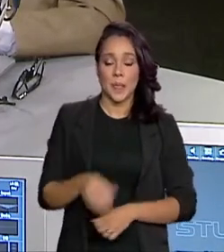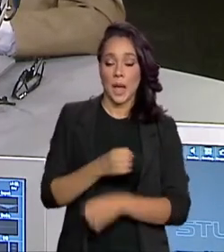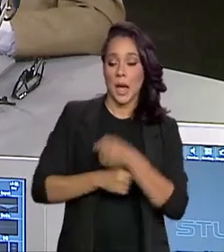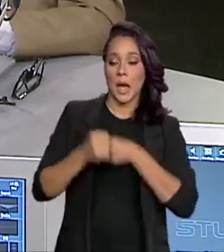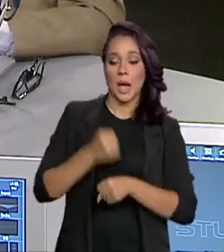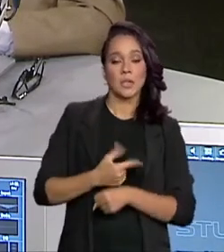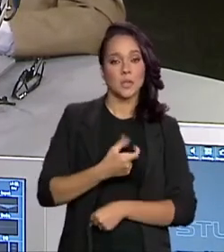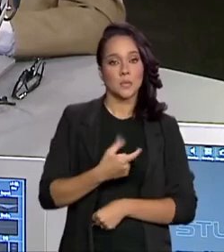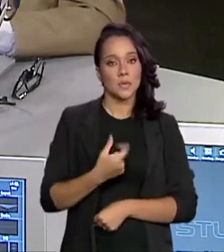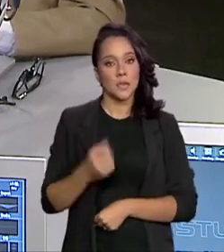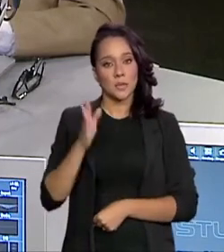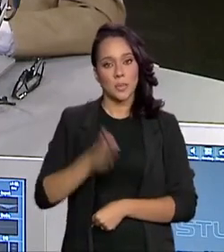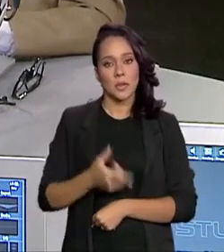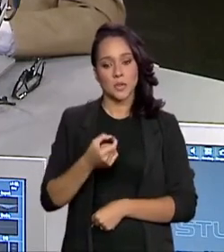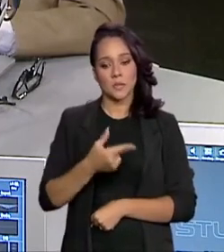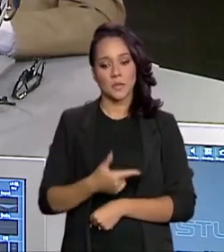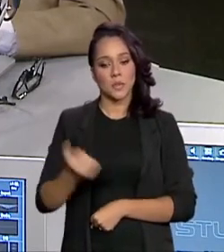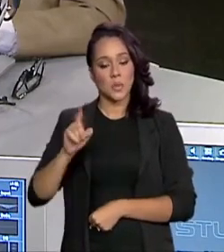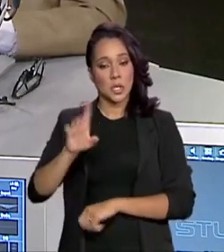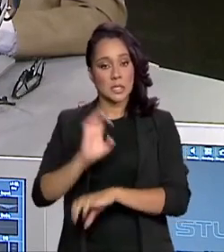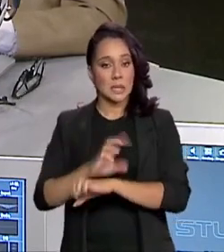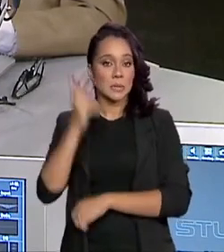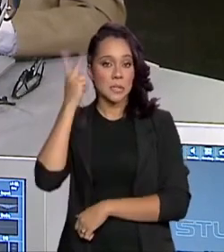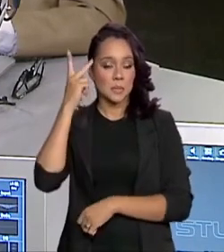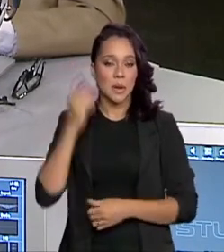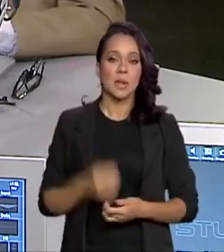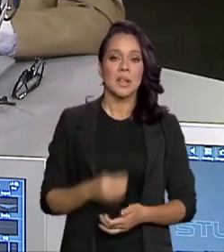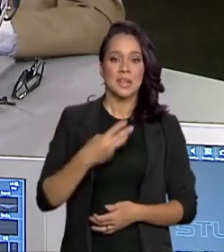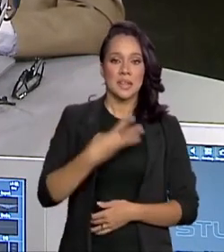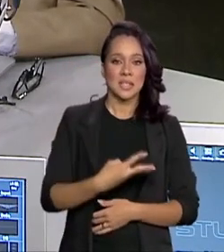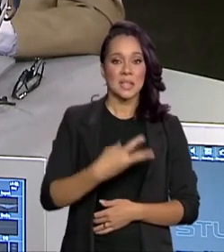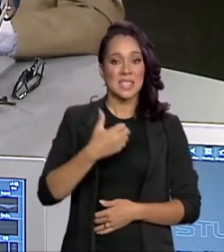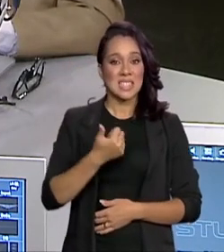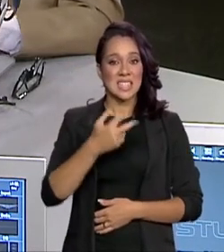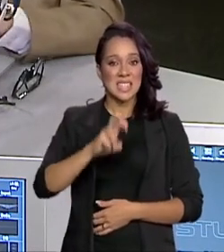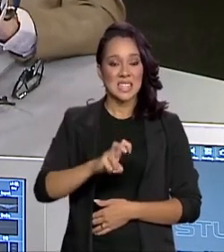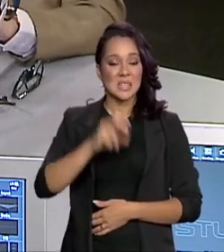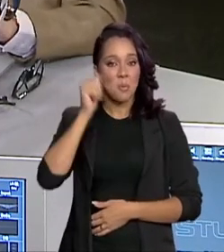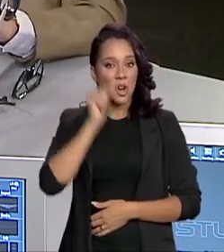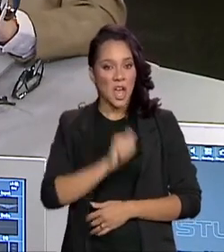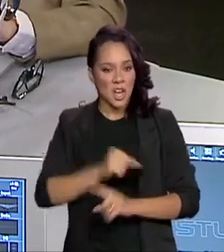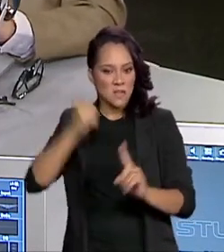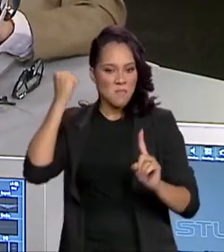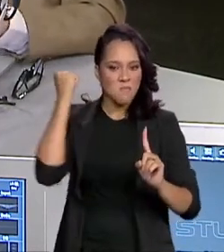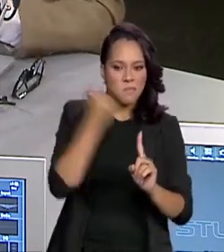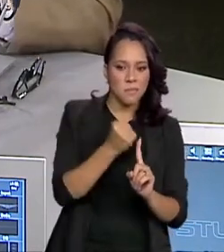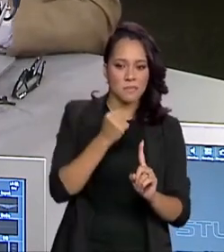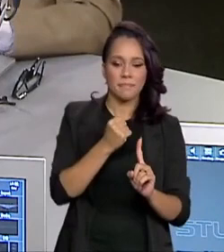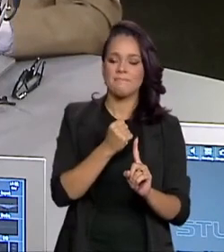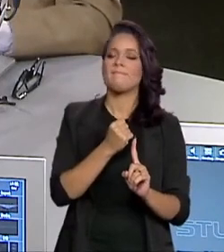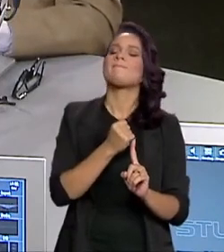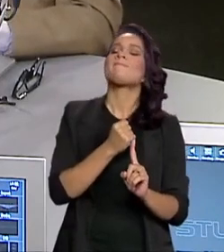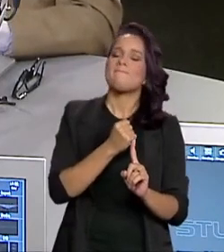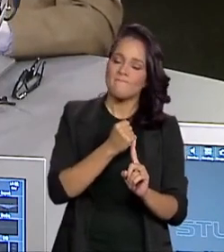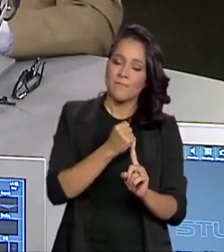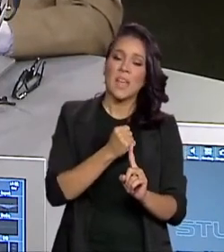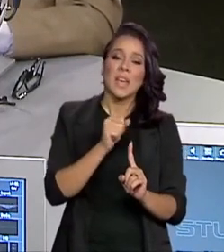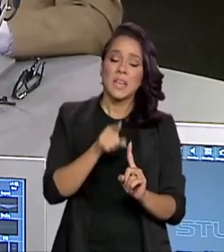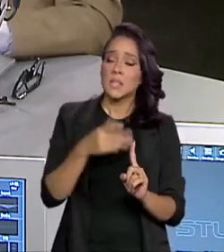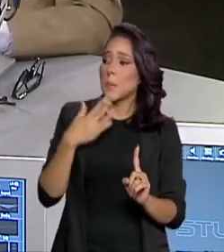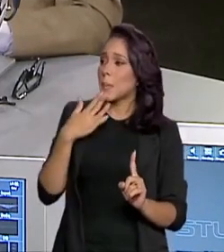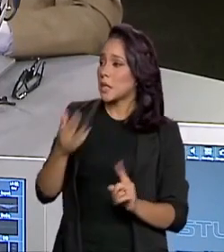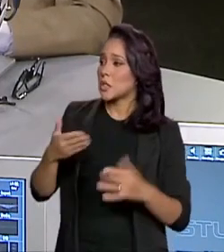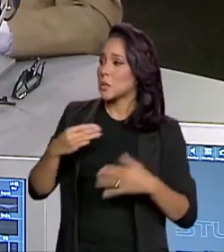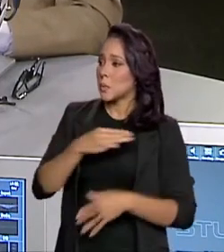2020 e 2021, só no estado de São Paulo, 315 mulheres foram vítimas de feminicídio. O benefício atende uma